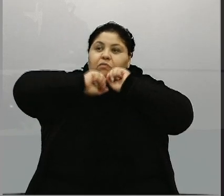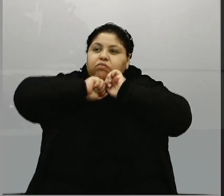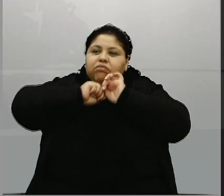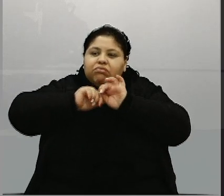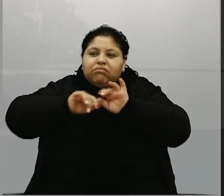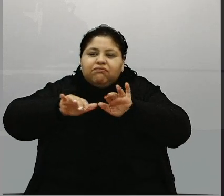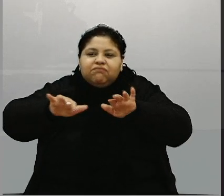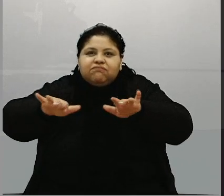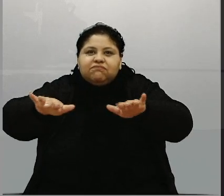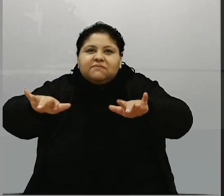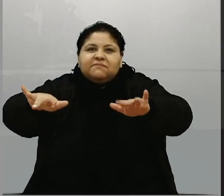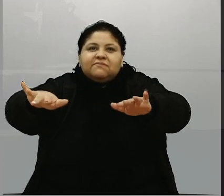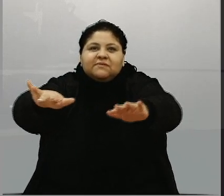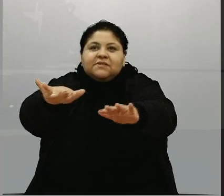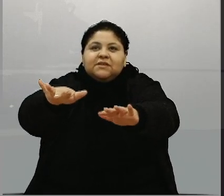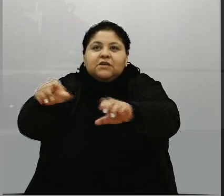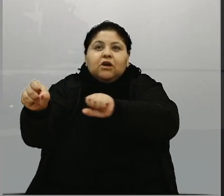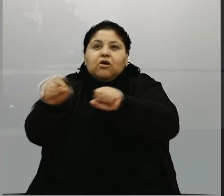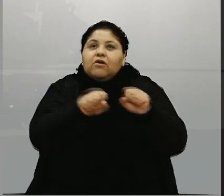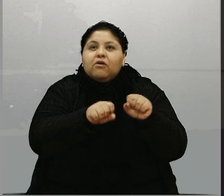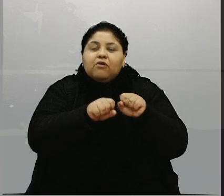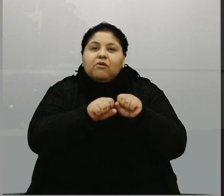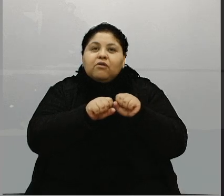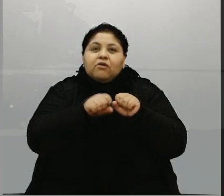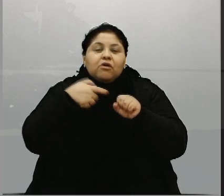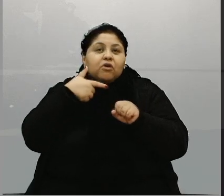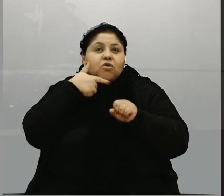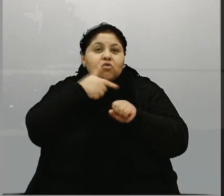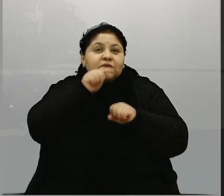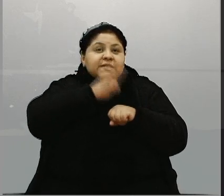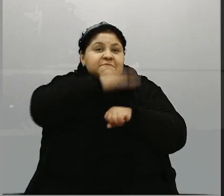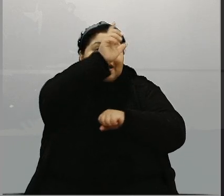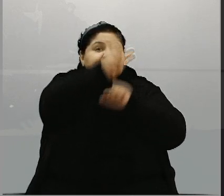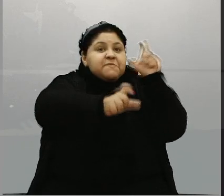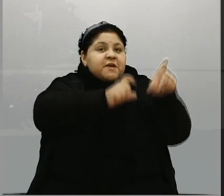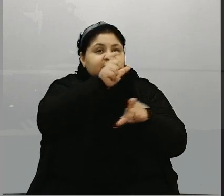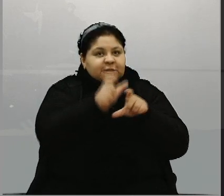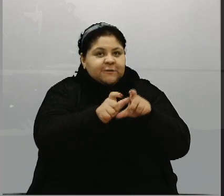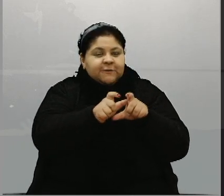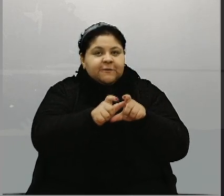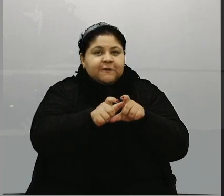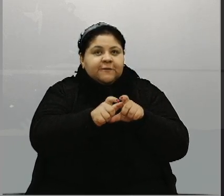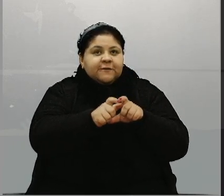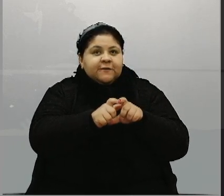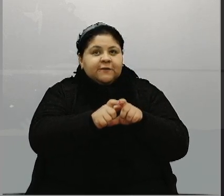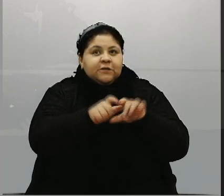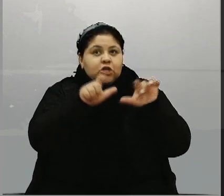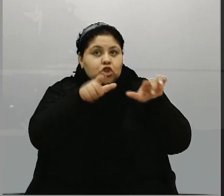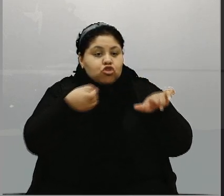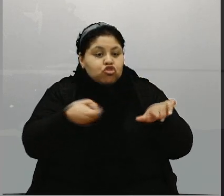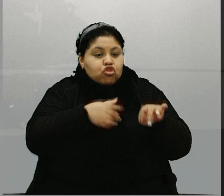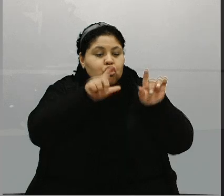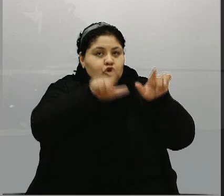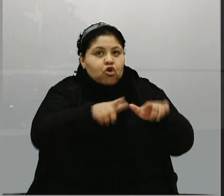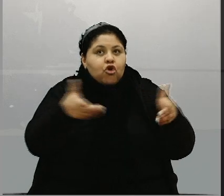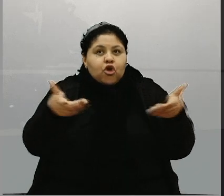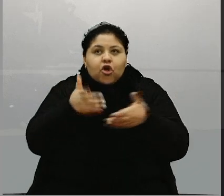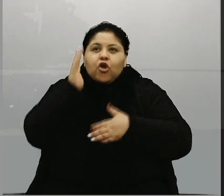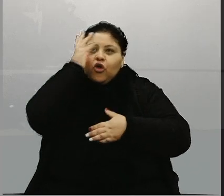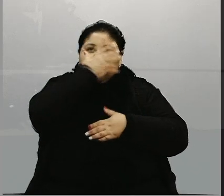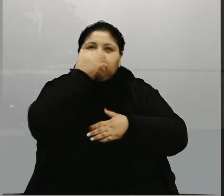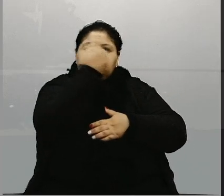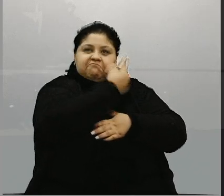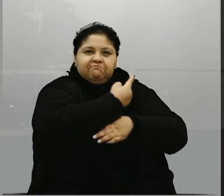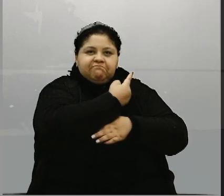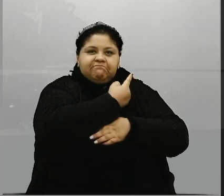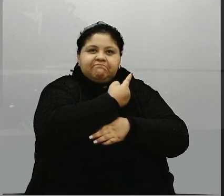nossas tendas para que nós possamos alcançar ainda mais pessoas. E a nossa nova sede, que agora está bem linda ali, vocês